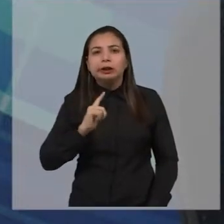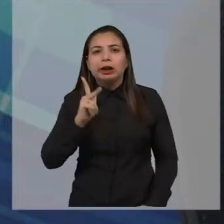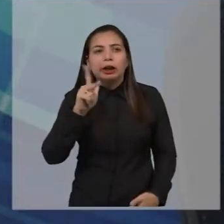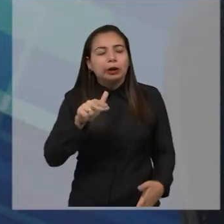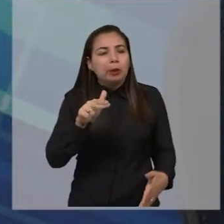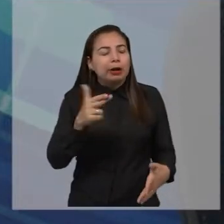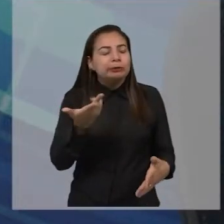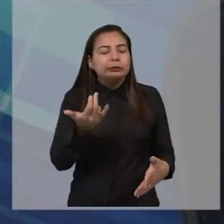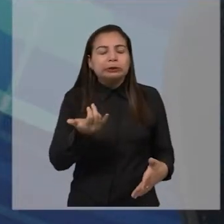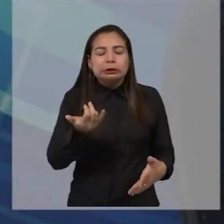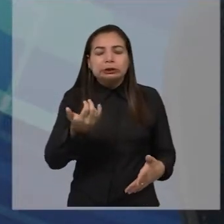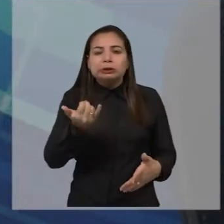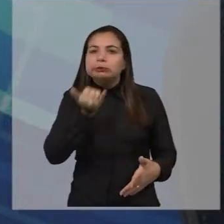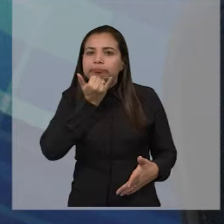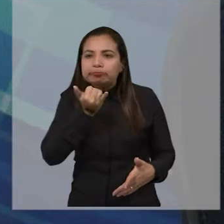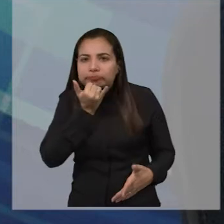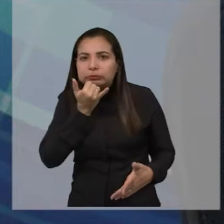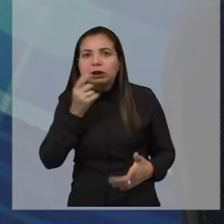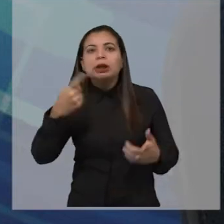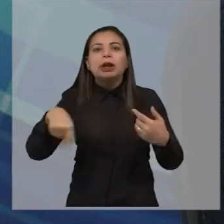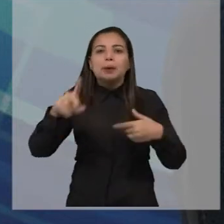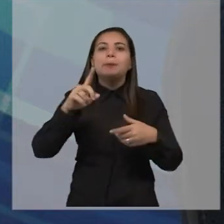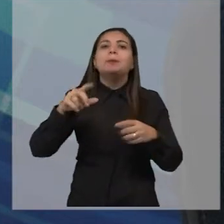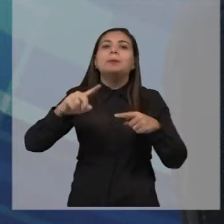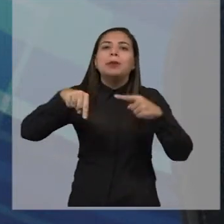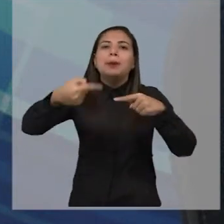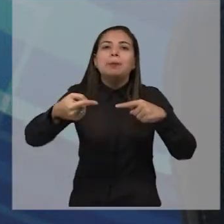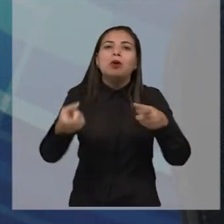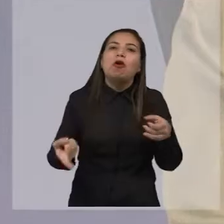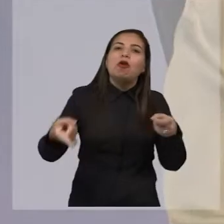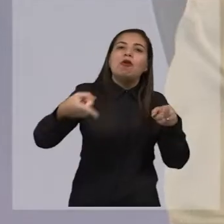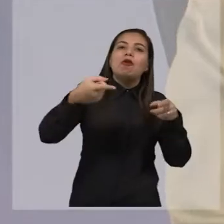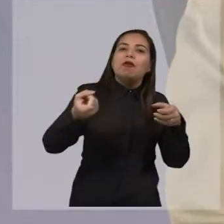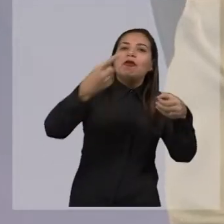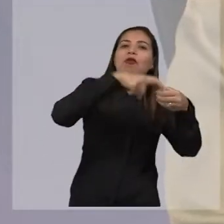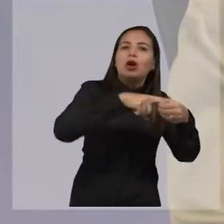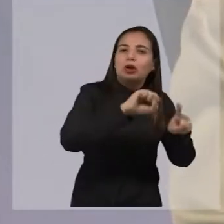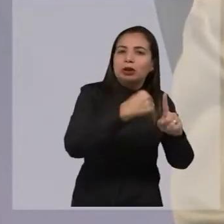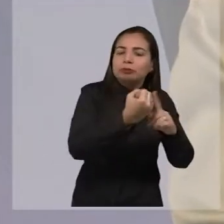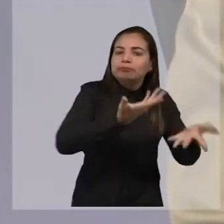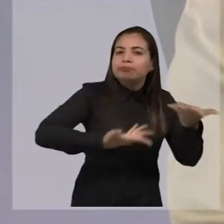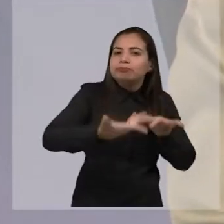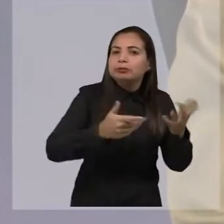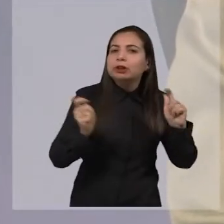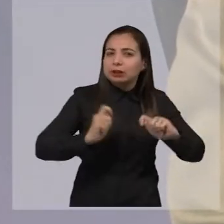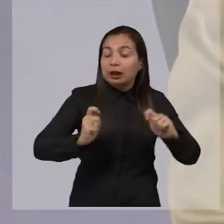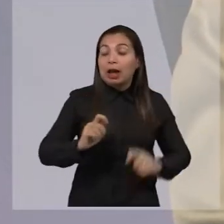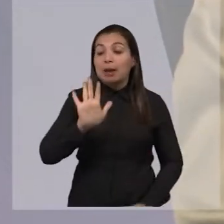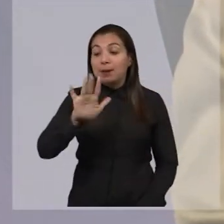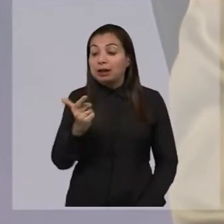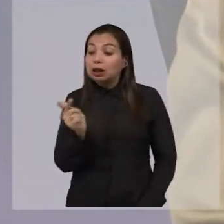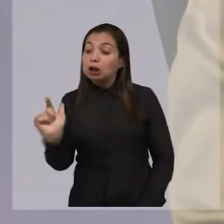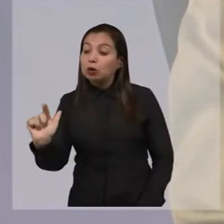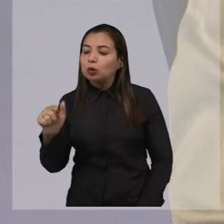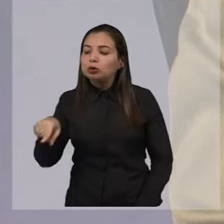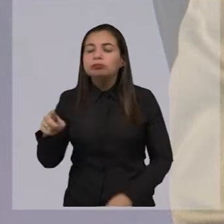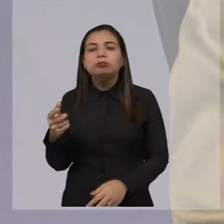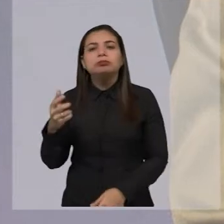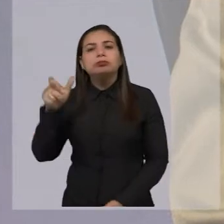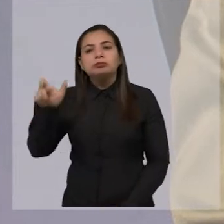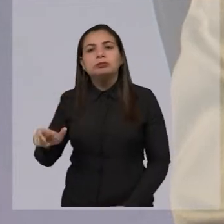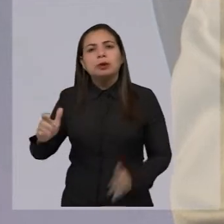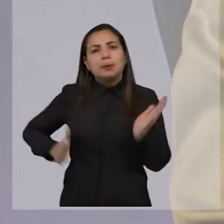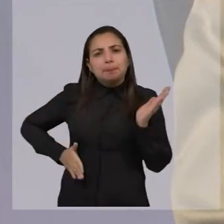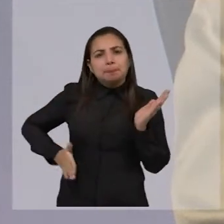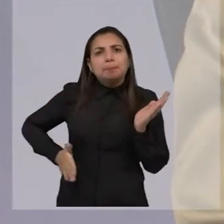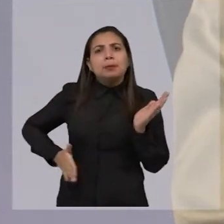com a sociedade e volta. E não abrange o caso do bandido profissional, do bandido quanto mais, entendeu? Do